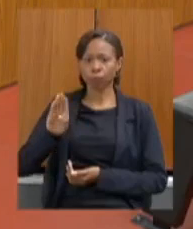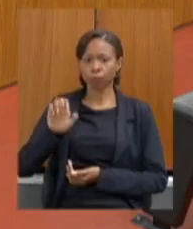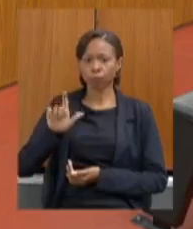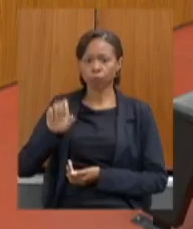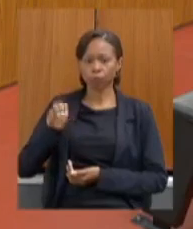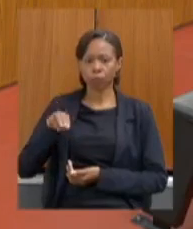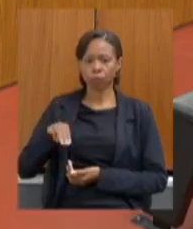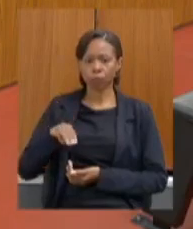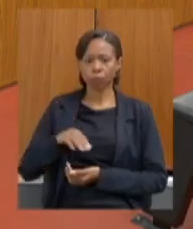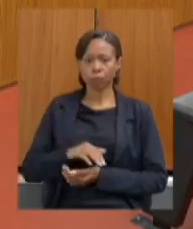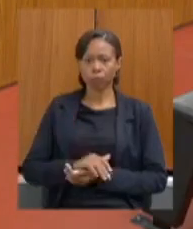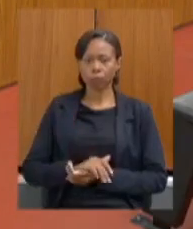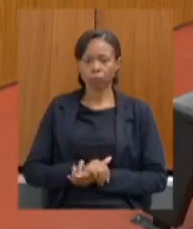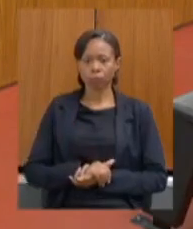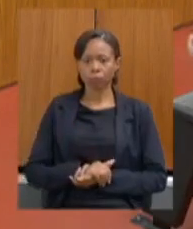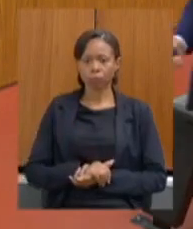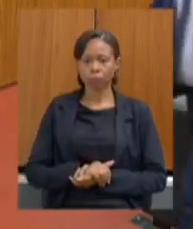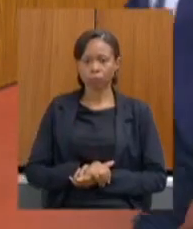Sim.